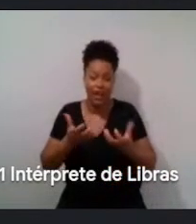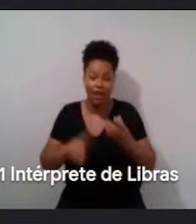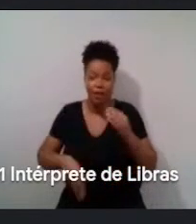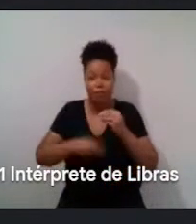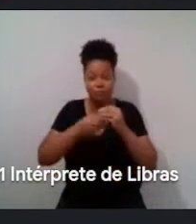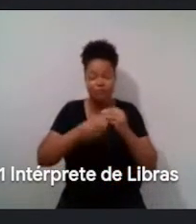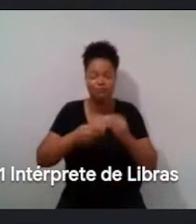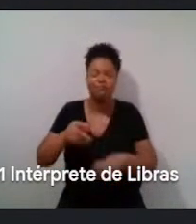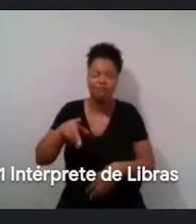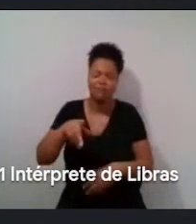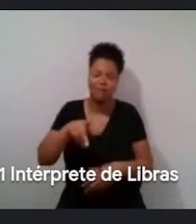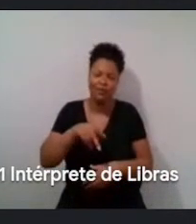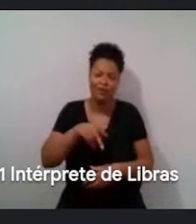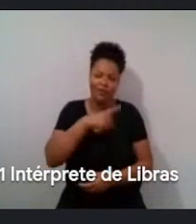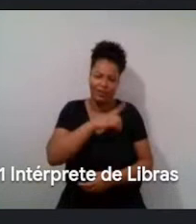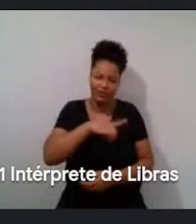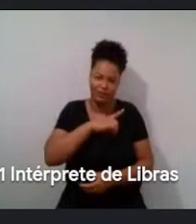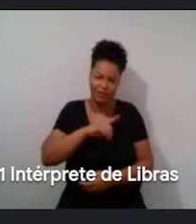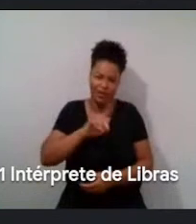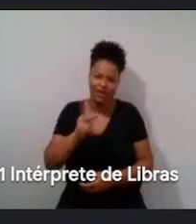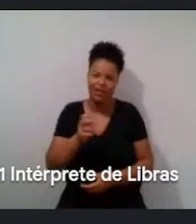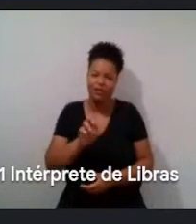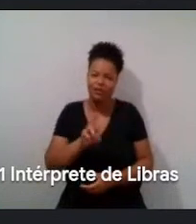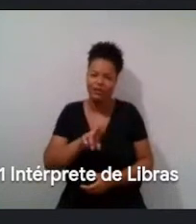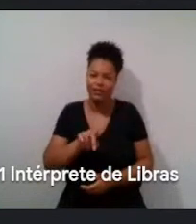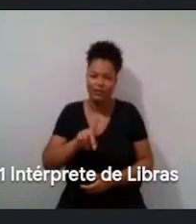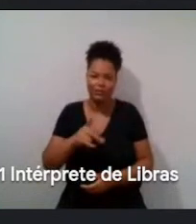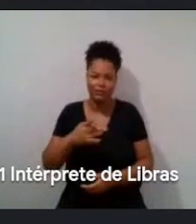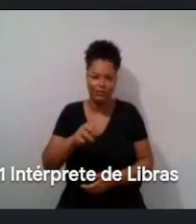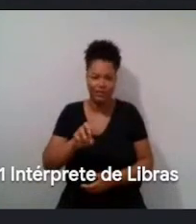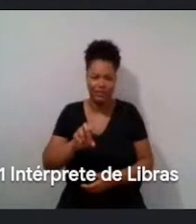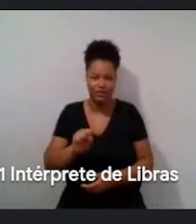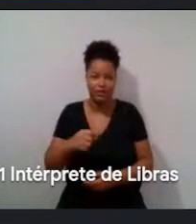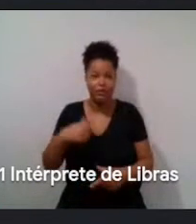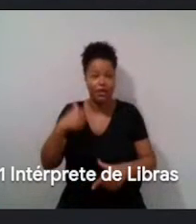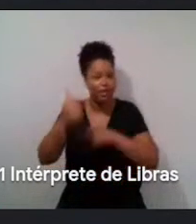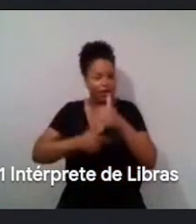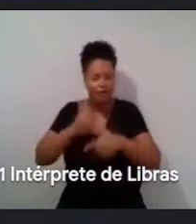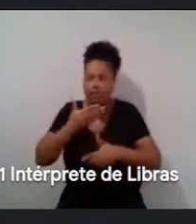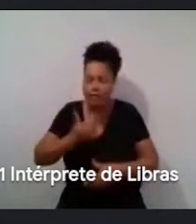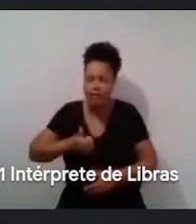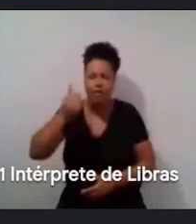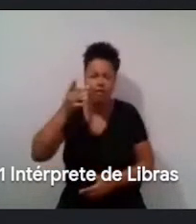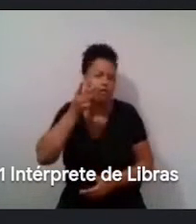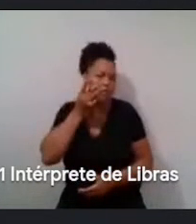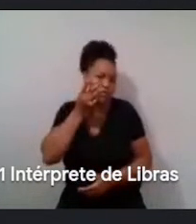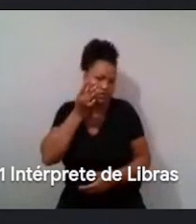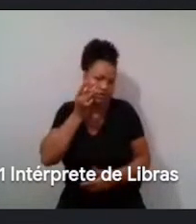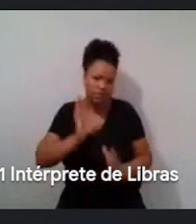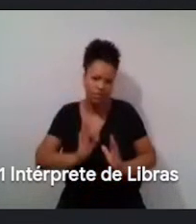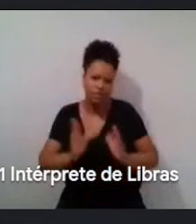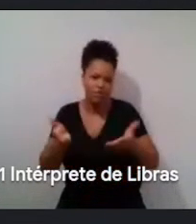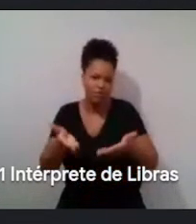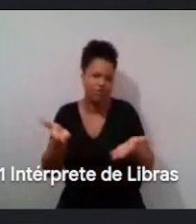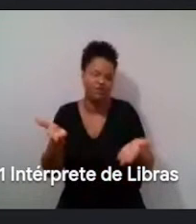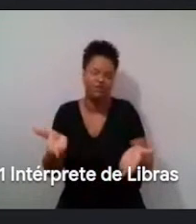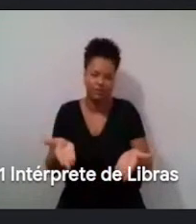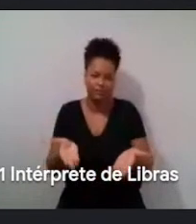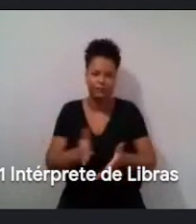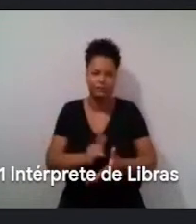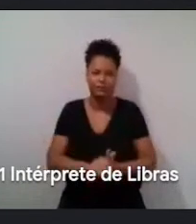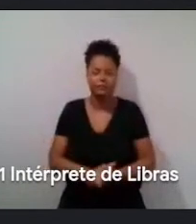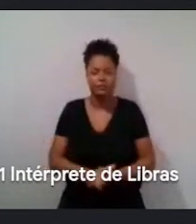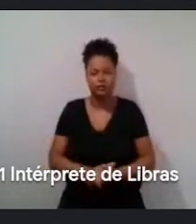eu trabalho muito melhor presencial, colegiado, acho que funciona melhor presencialmente. Mas só para